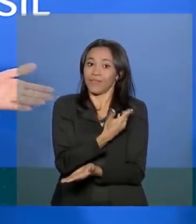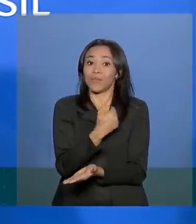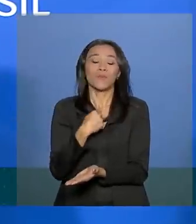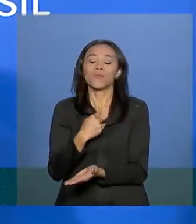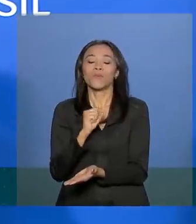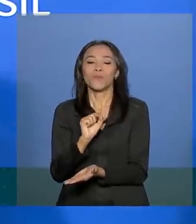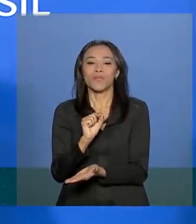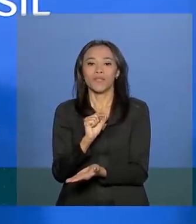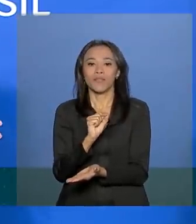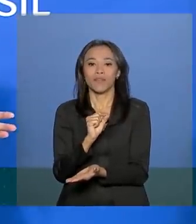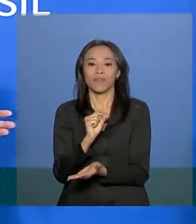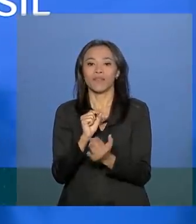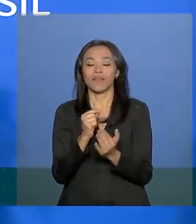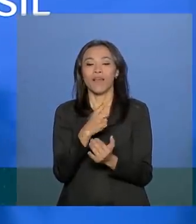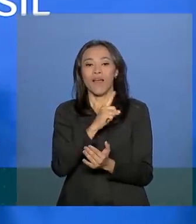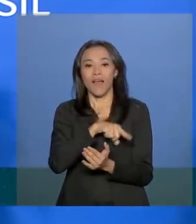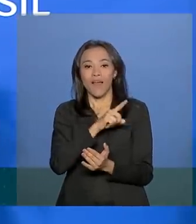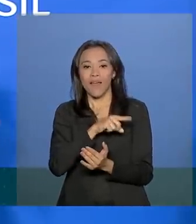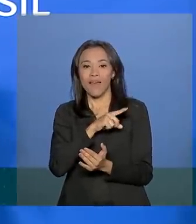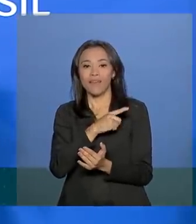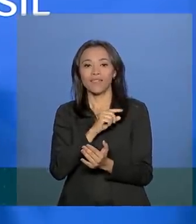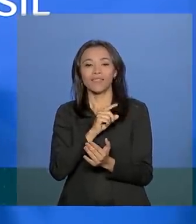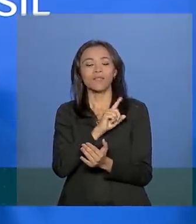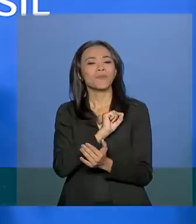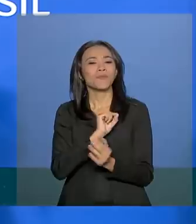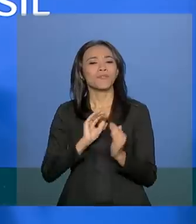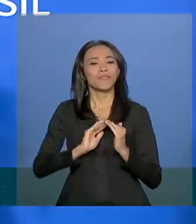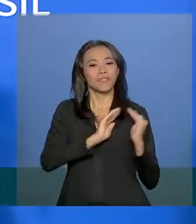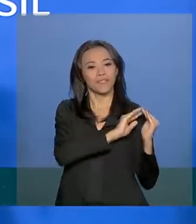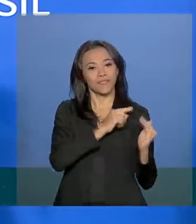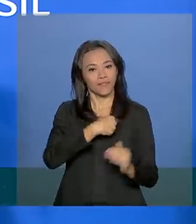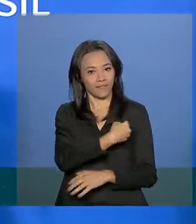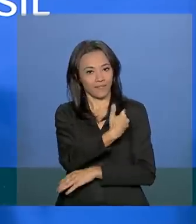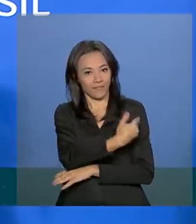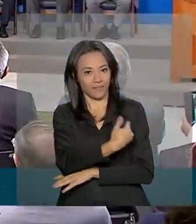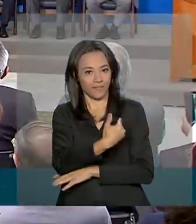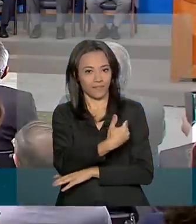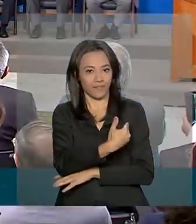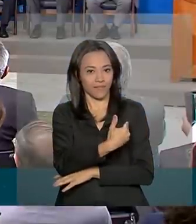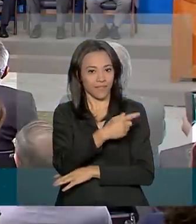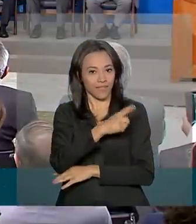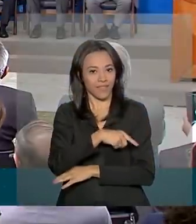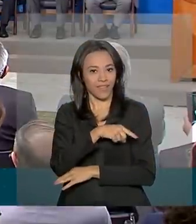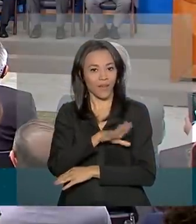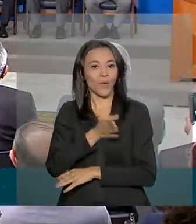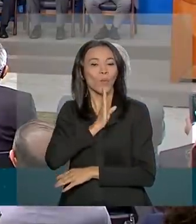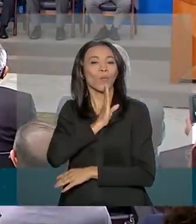de daquele anexar e conhecido como favelinha